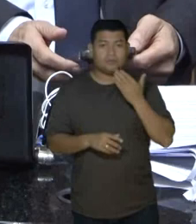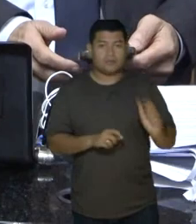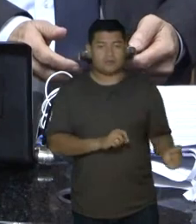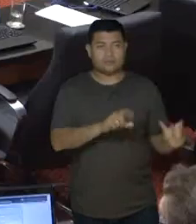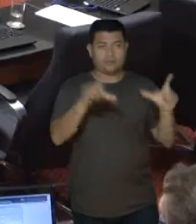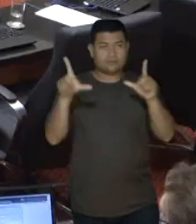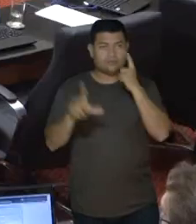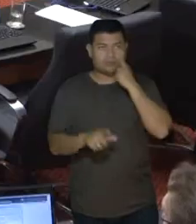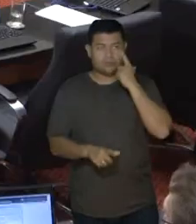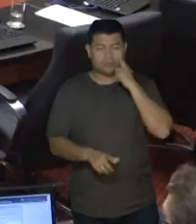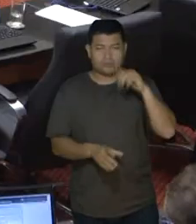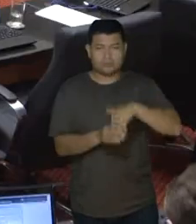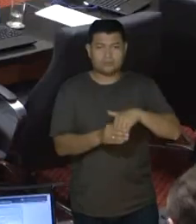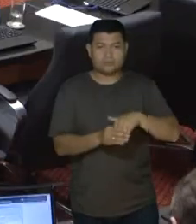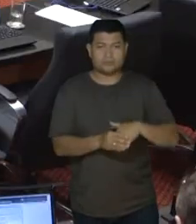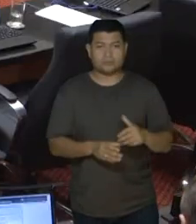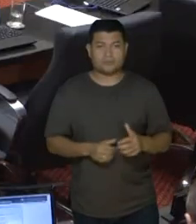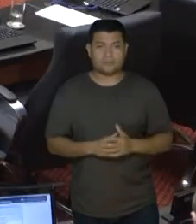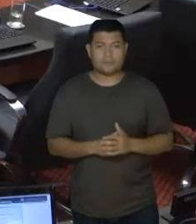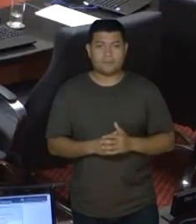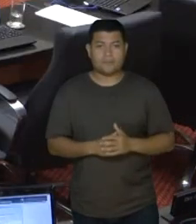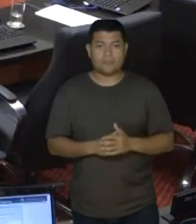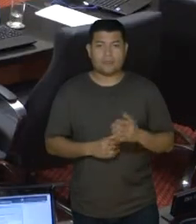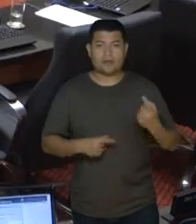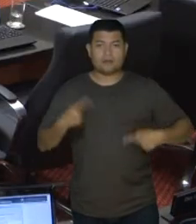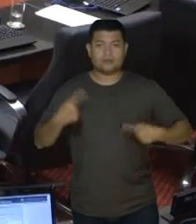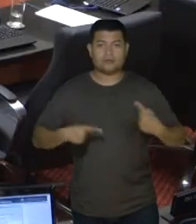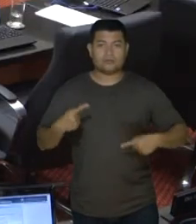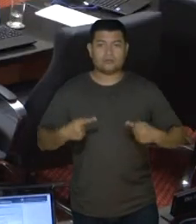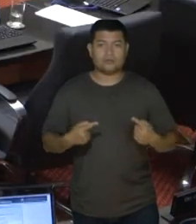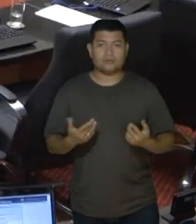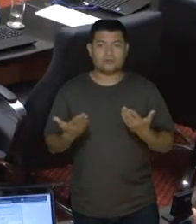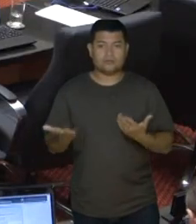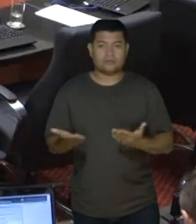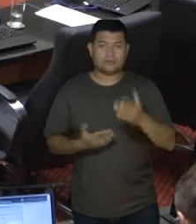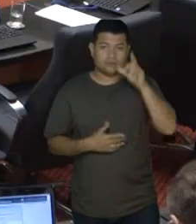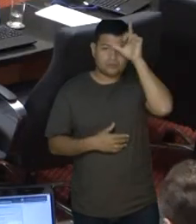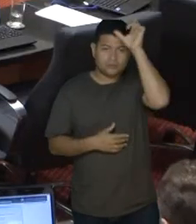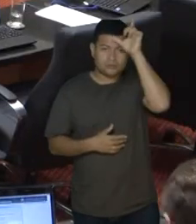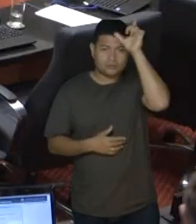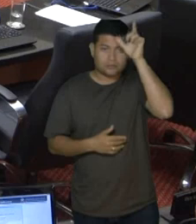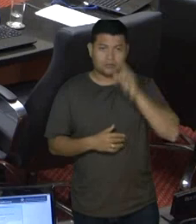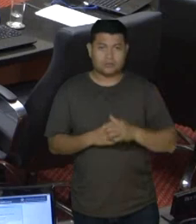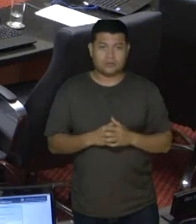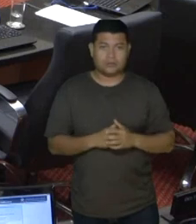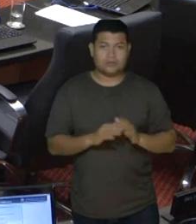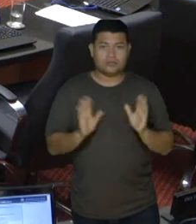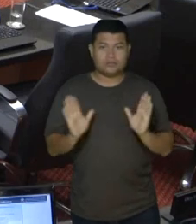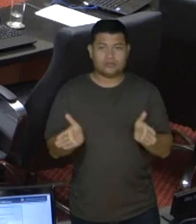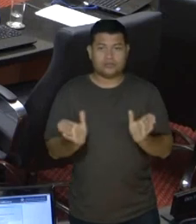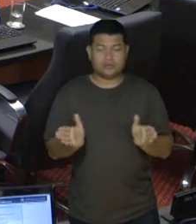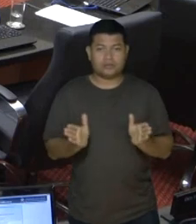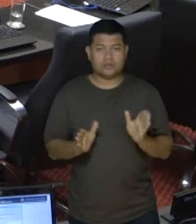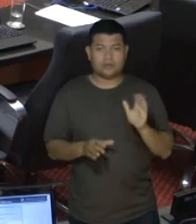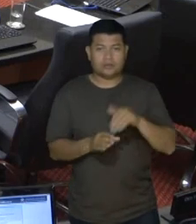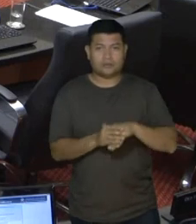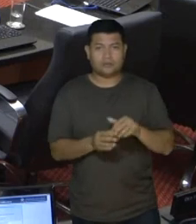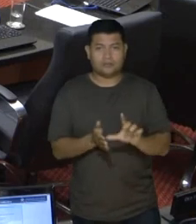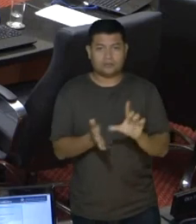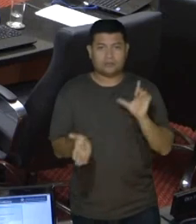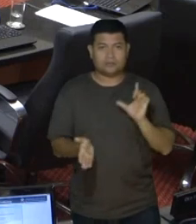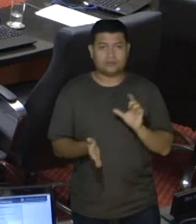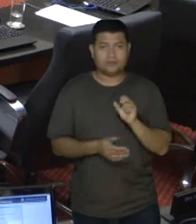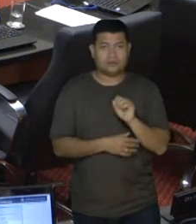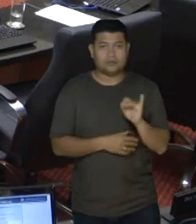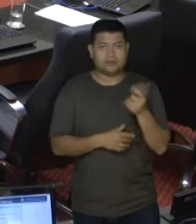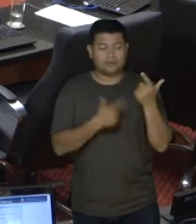deputados. Obrigada. Em votação e discussão, em deputado Sargento Lima. Deputados, todos já votaram, logo depois do deputado Sargento Lima, se não houver outros